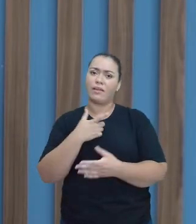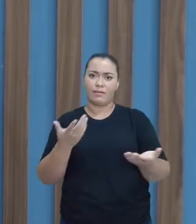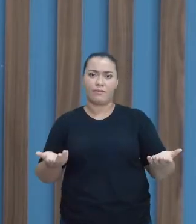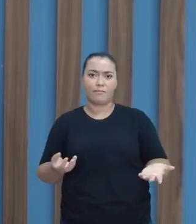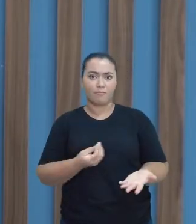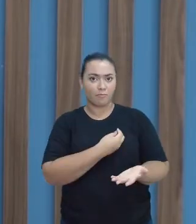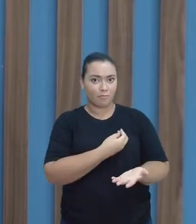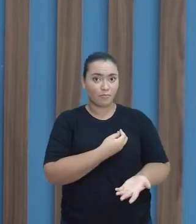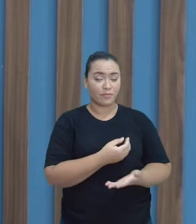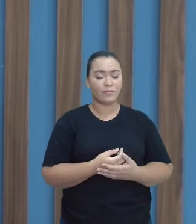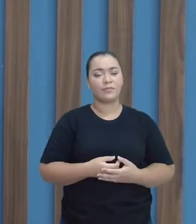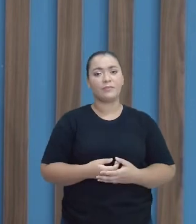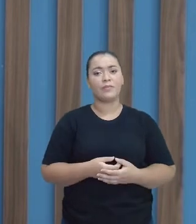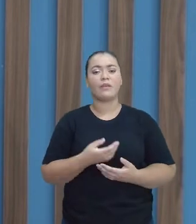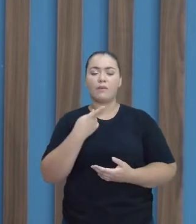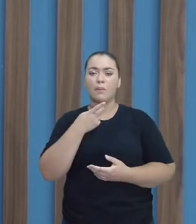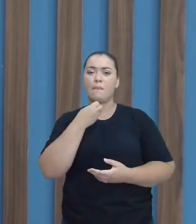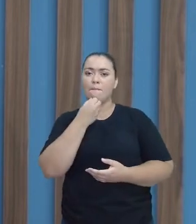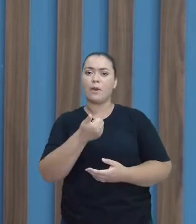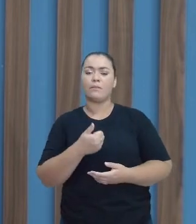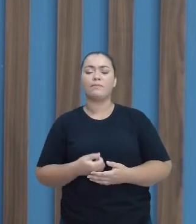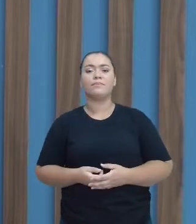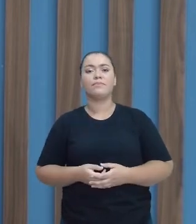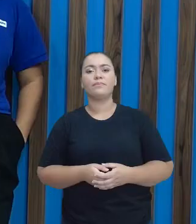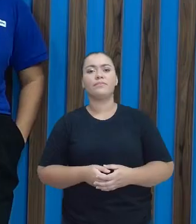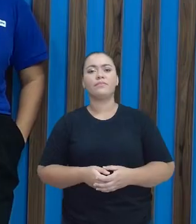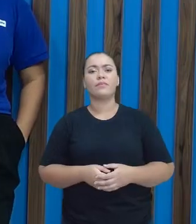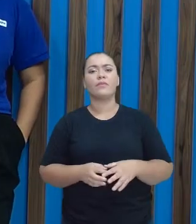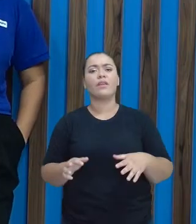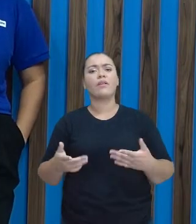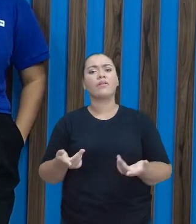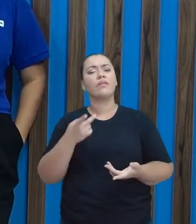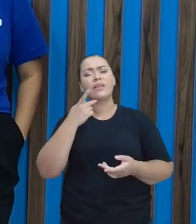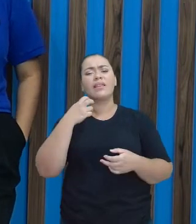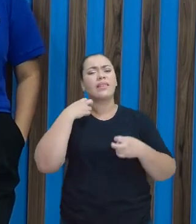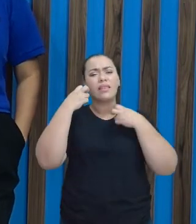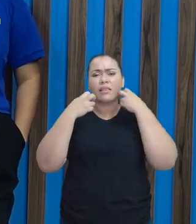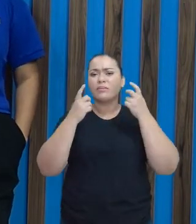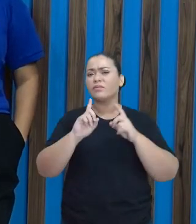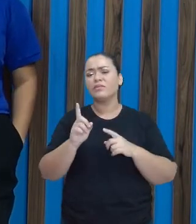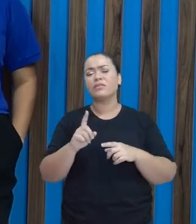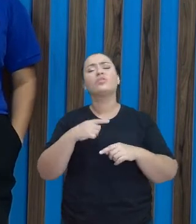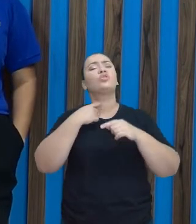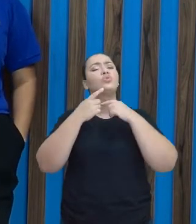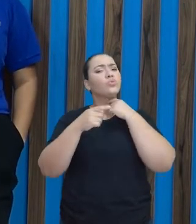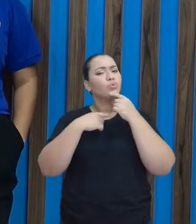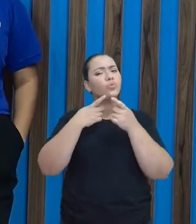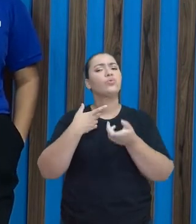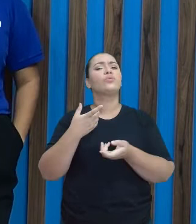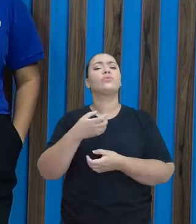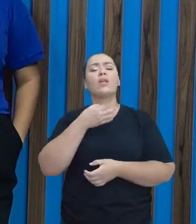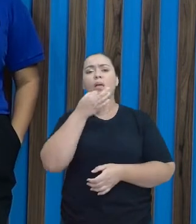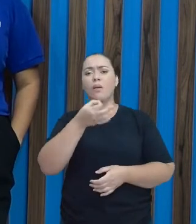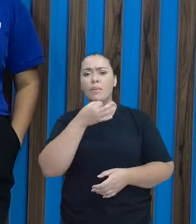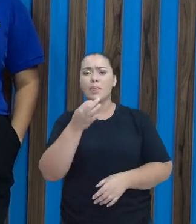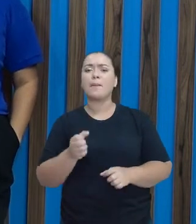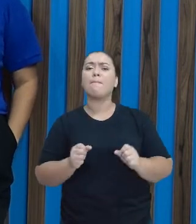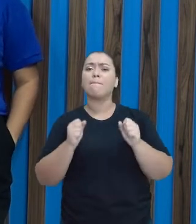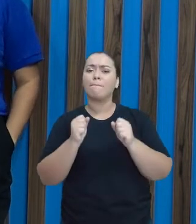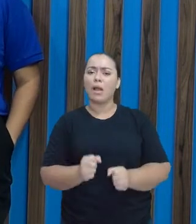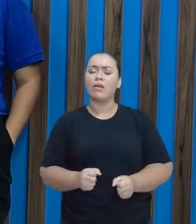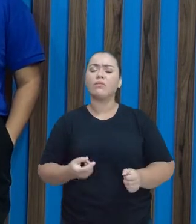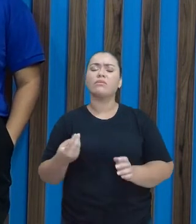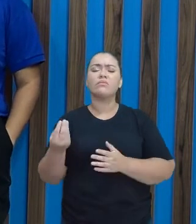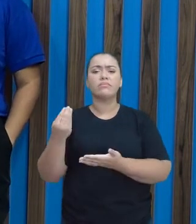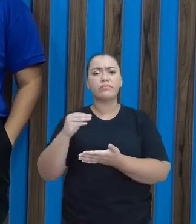Sim. Então, isso é muito bom. E não sejamos tímidos. Qualquer dúvida, qualquer comentário, vocês podem colocar que a